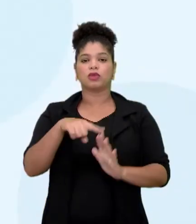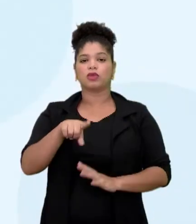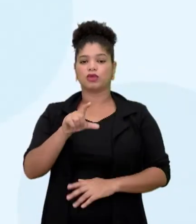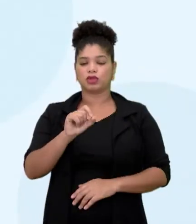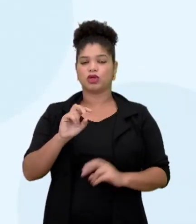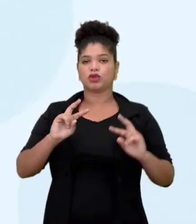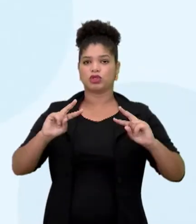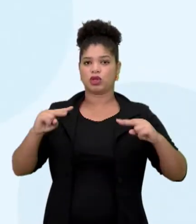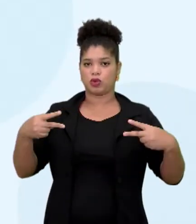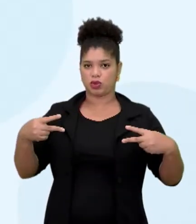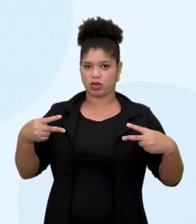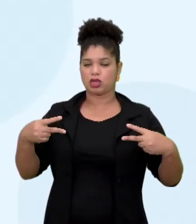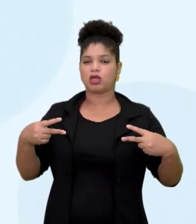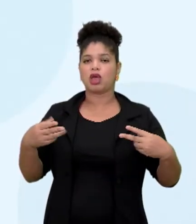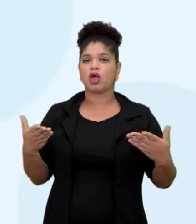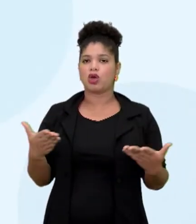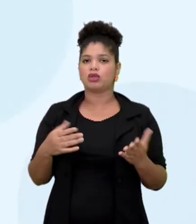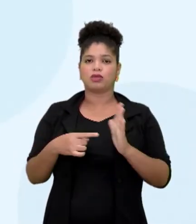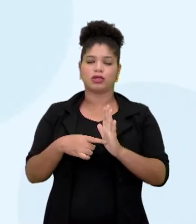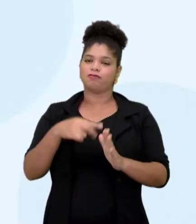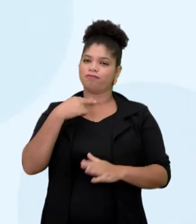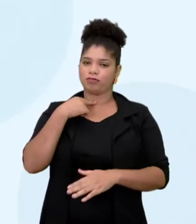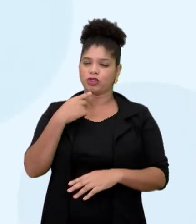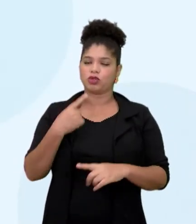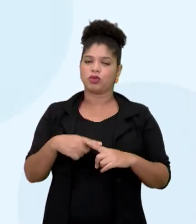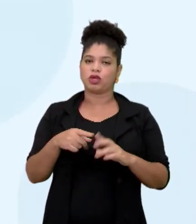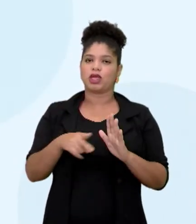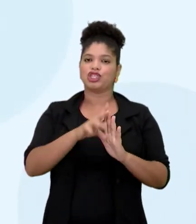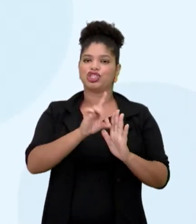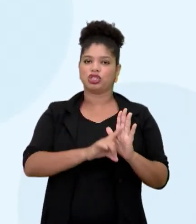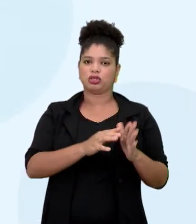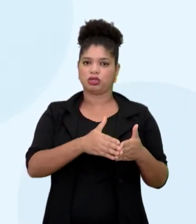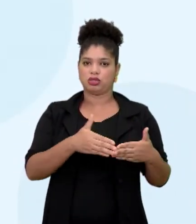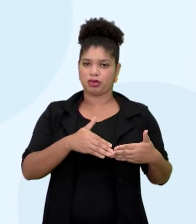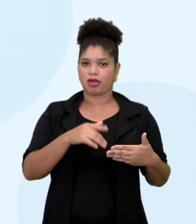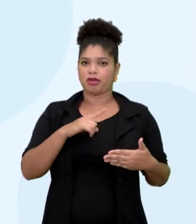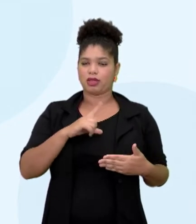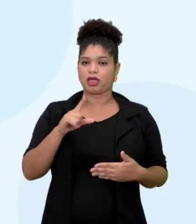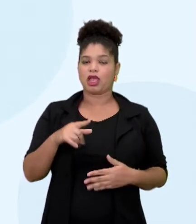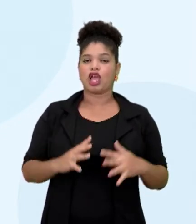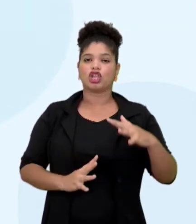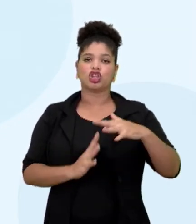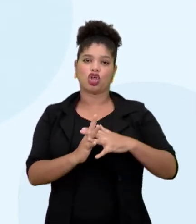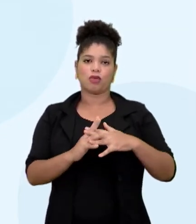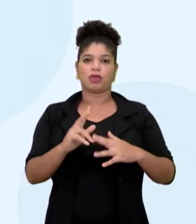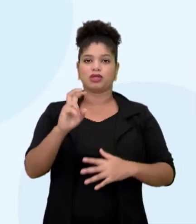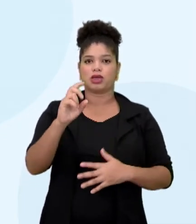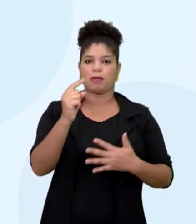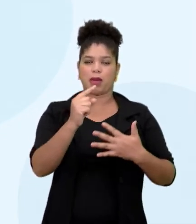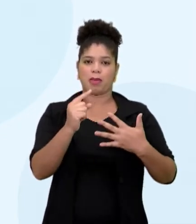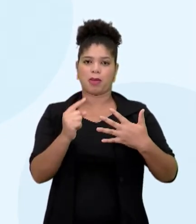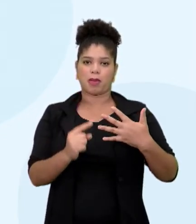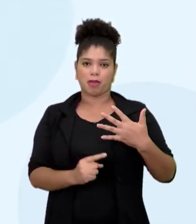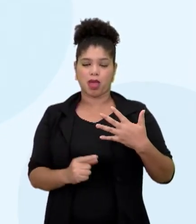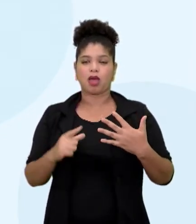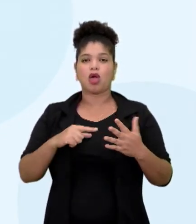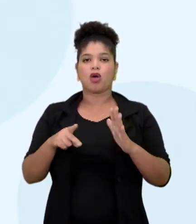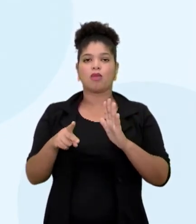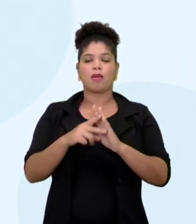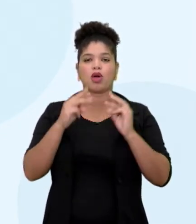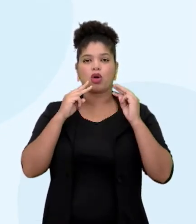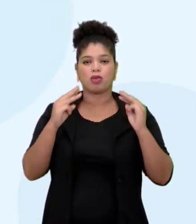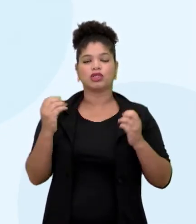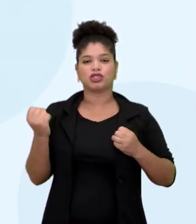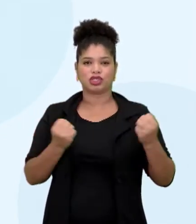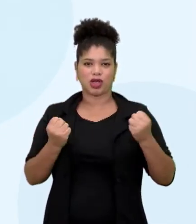um link, esse eu não vou poder passar por questões dos direitos autorais, que é top cinco comerciais de automóveis. Você entra no YouTube, tem